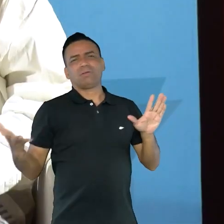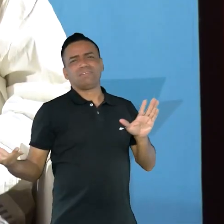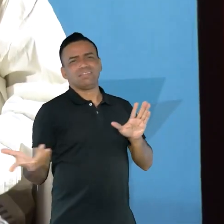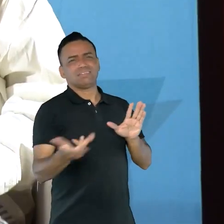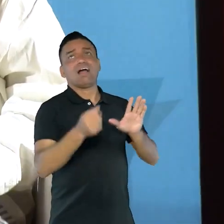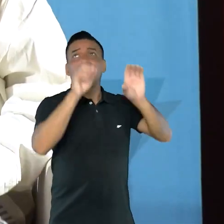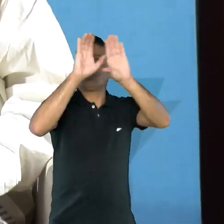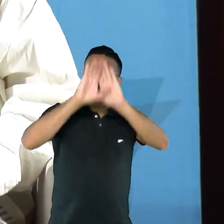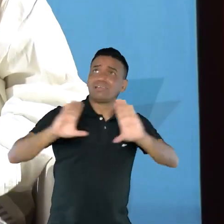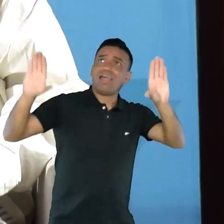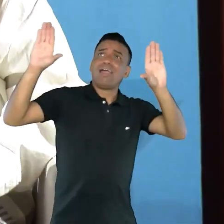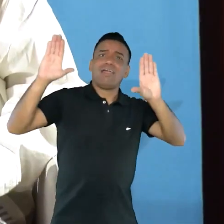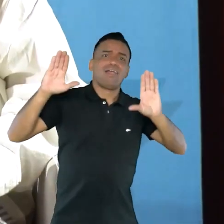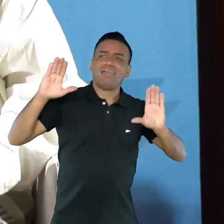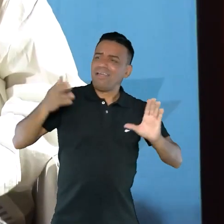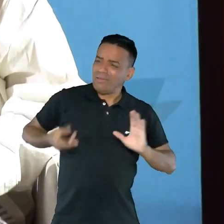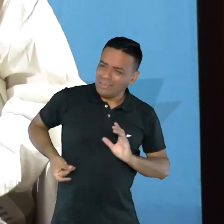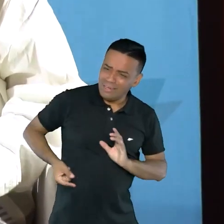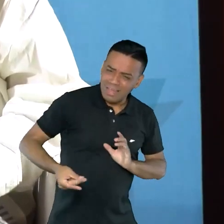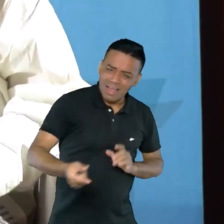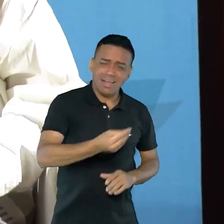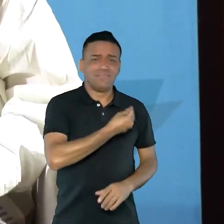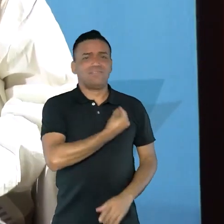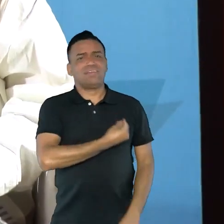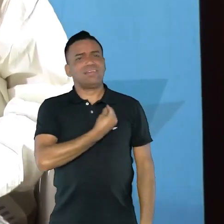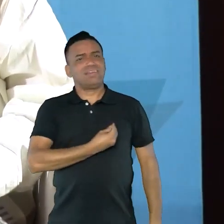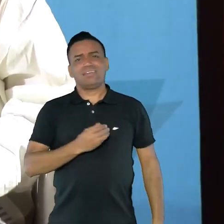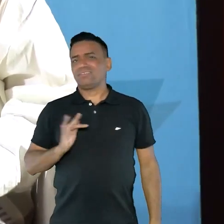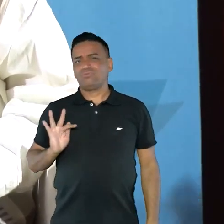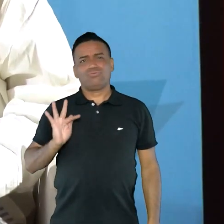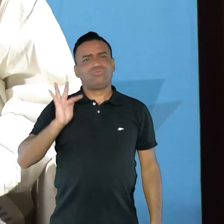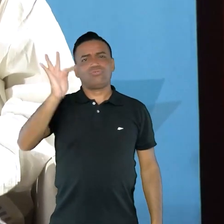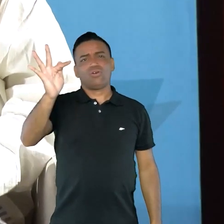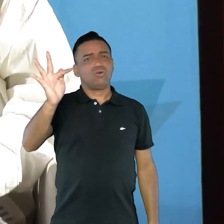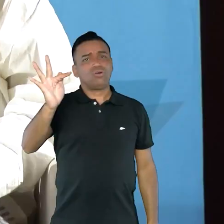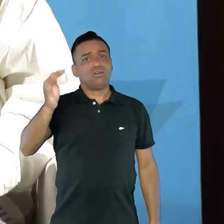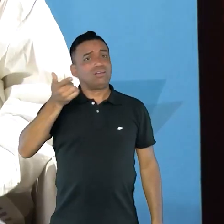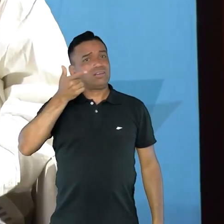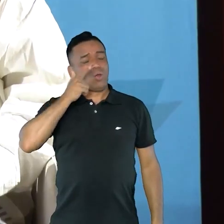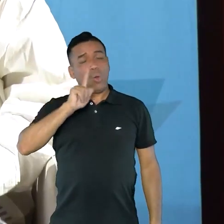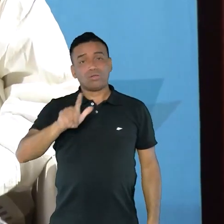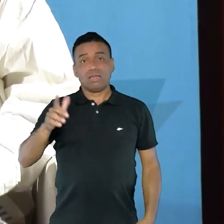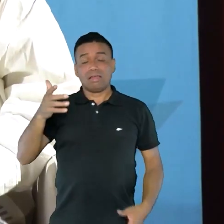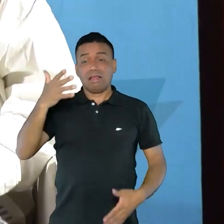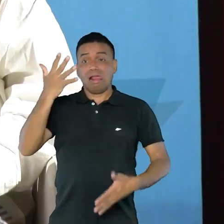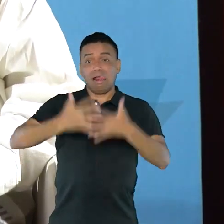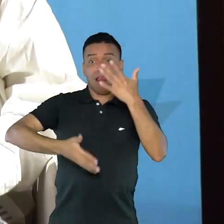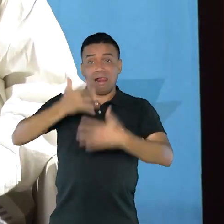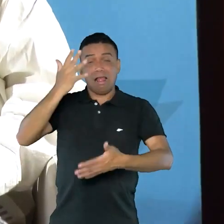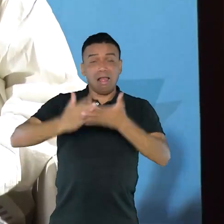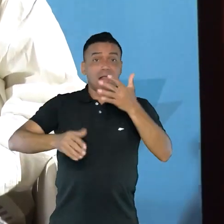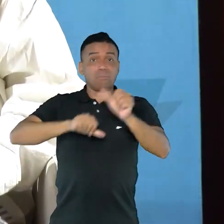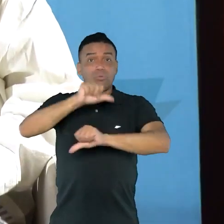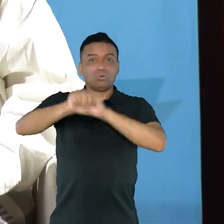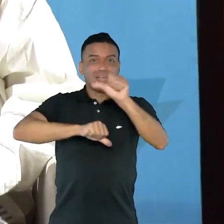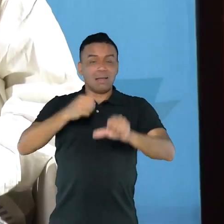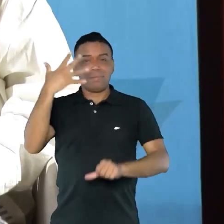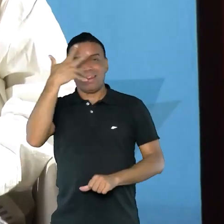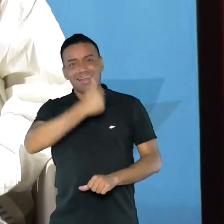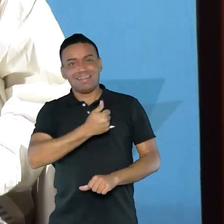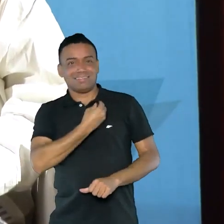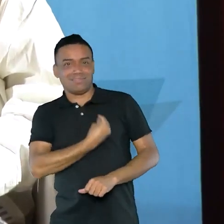de céu, de eternidade ou de vida futura que consiga ofuscar a beleza dessa vida e desse